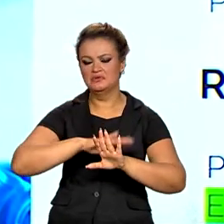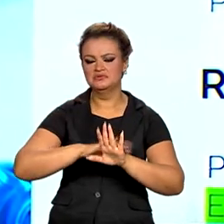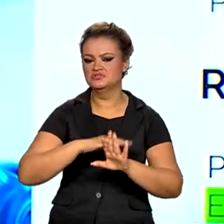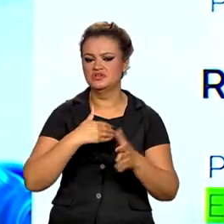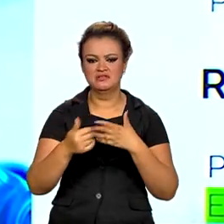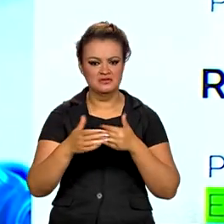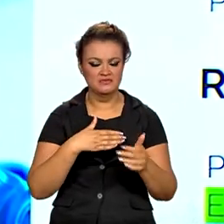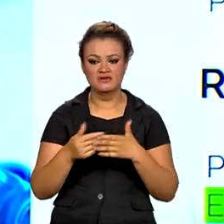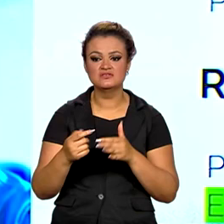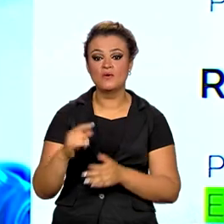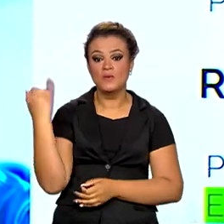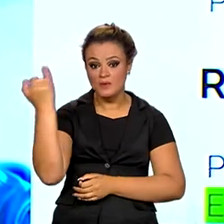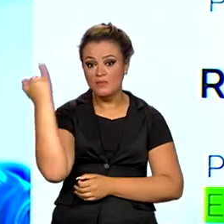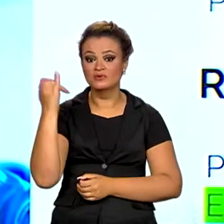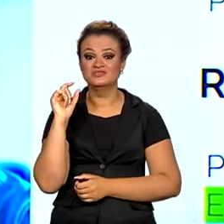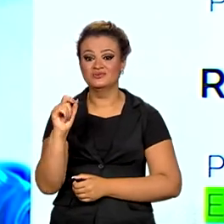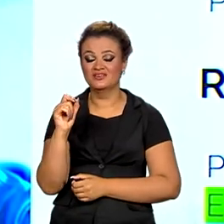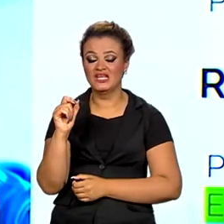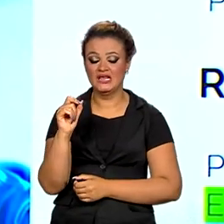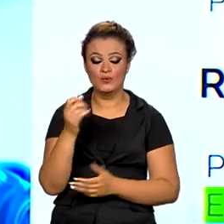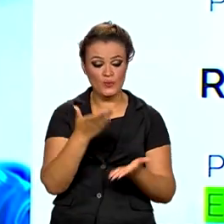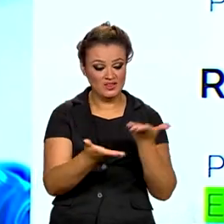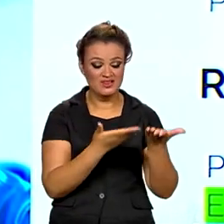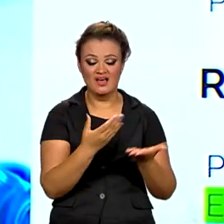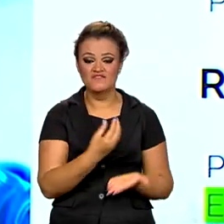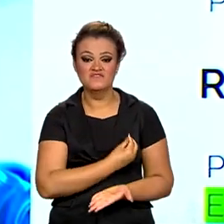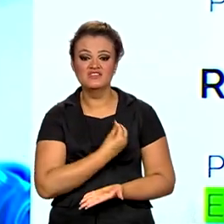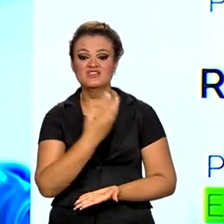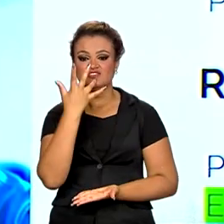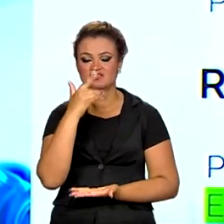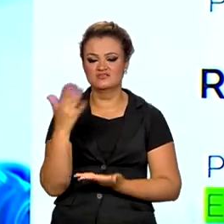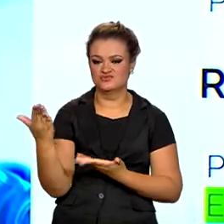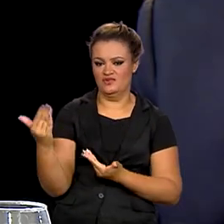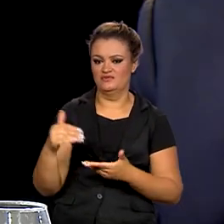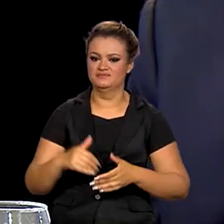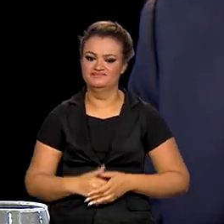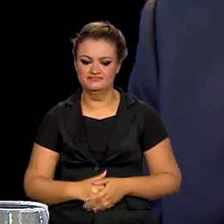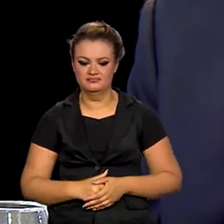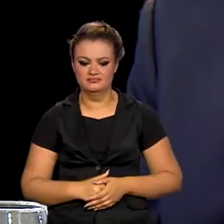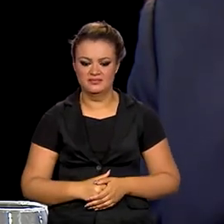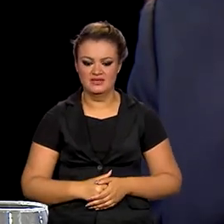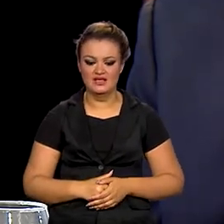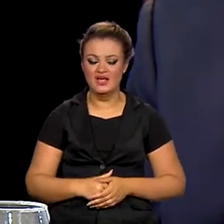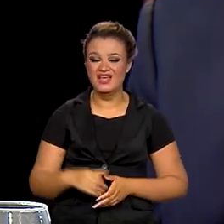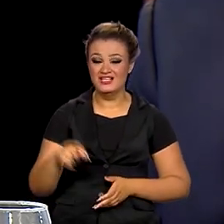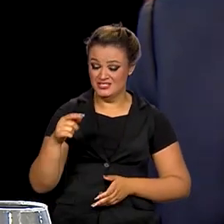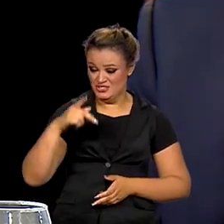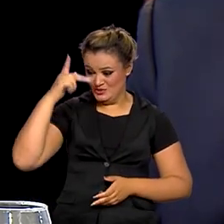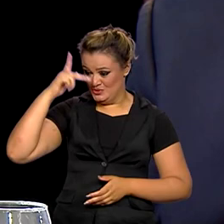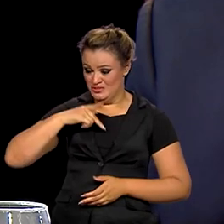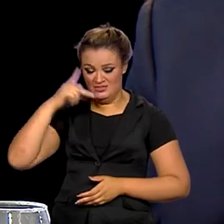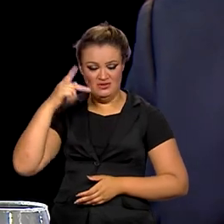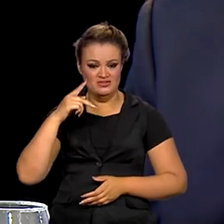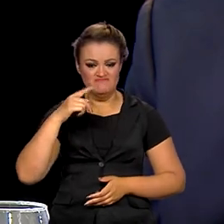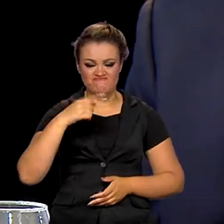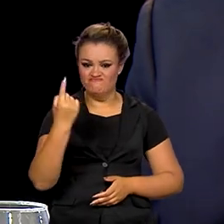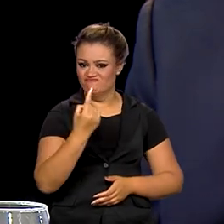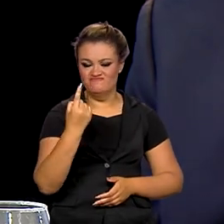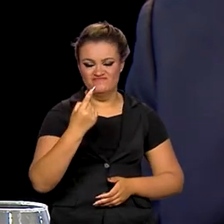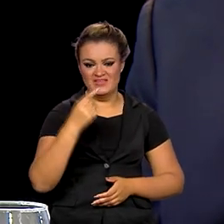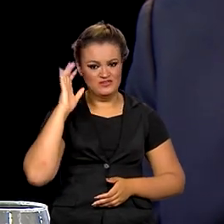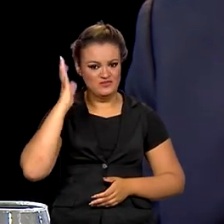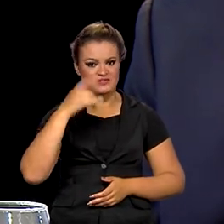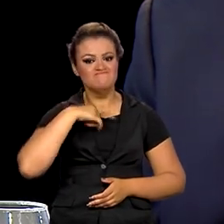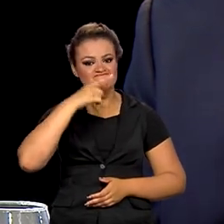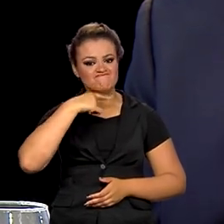O que está em jogo é a vida de crianças e jovens desse país. Sozinho, nós não haveremos de vencer esse